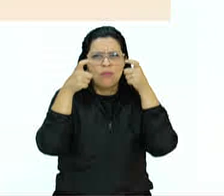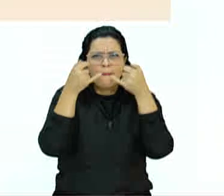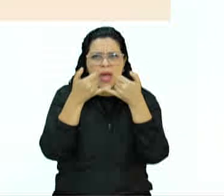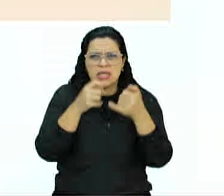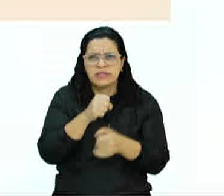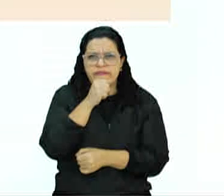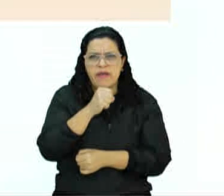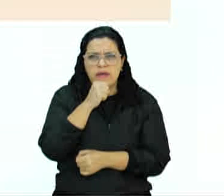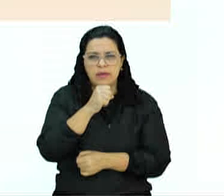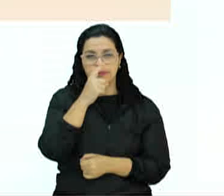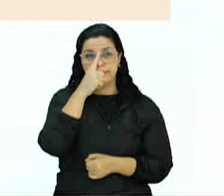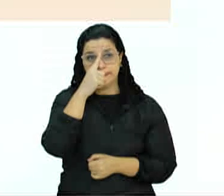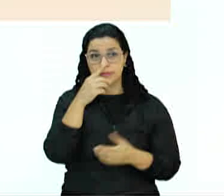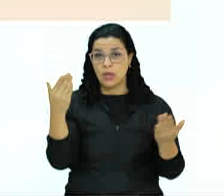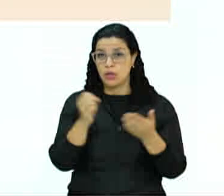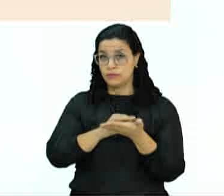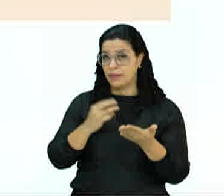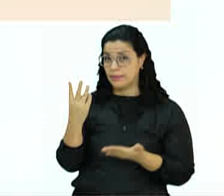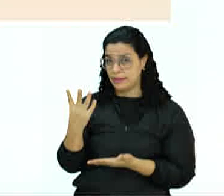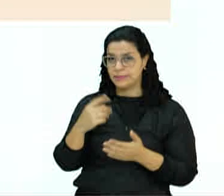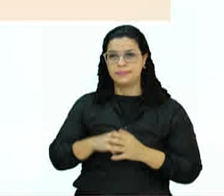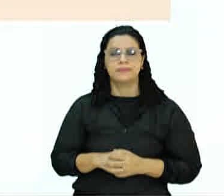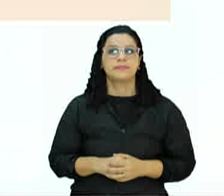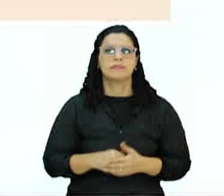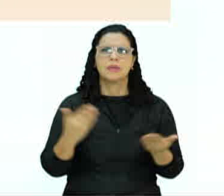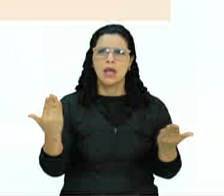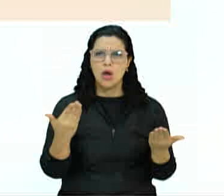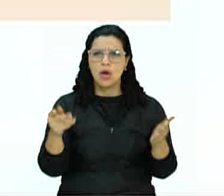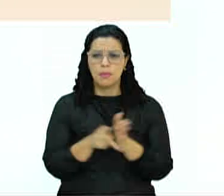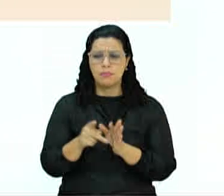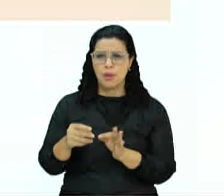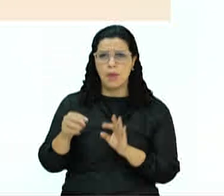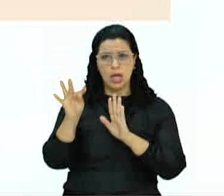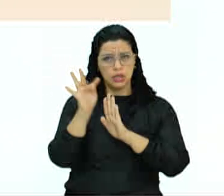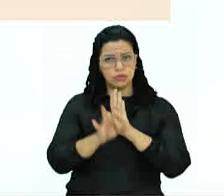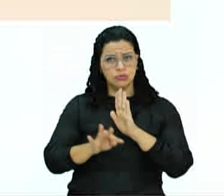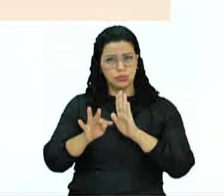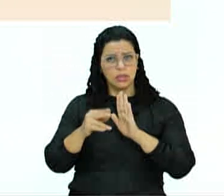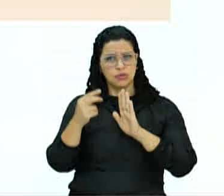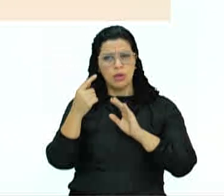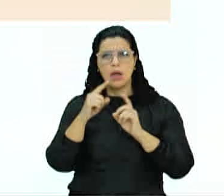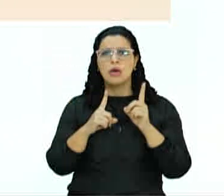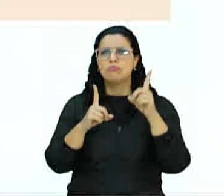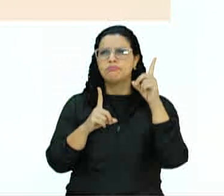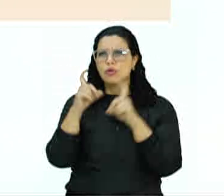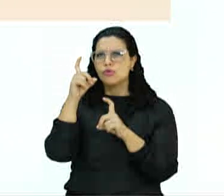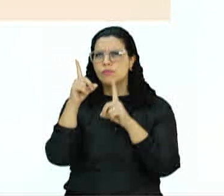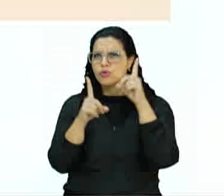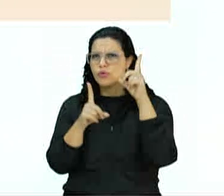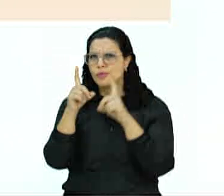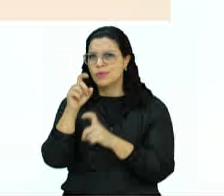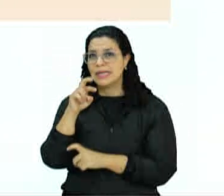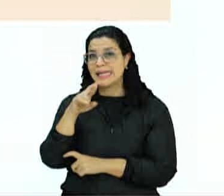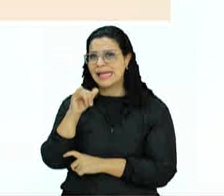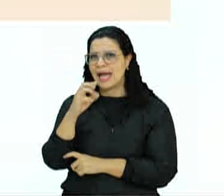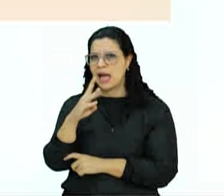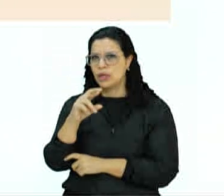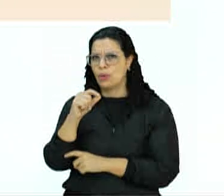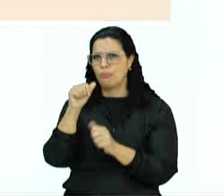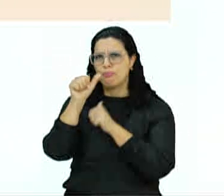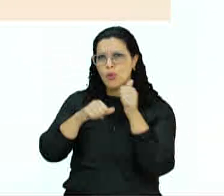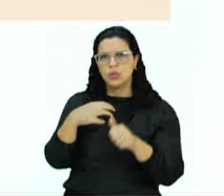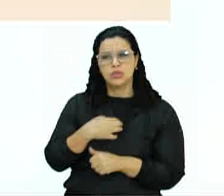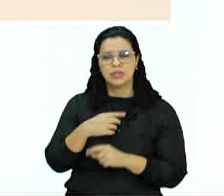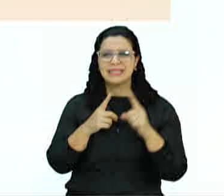envelhecida. Atividade 3. Ao longo da narrativa, a fisionomia de Ricardo se transforma várias